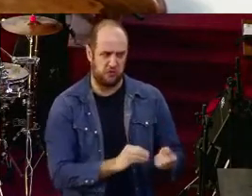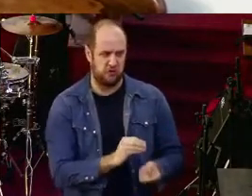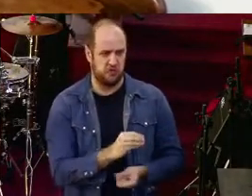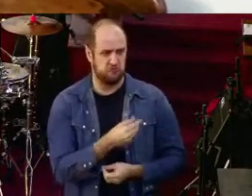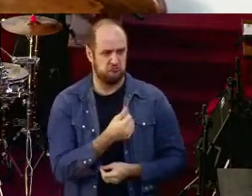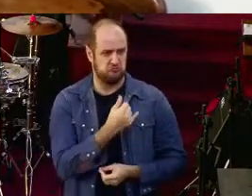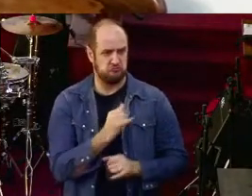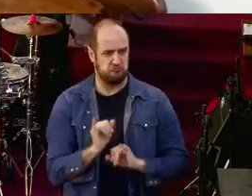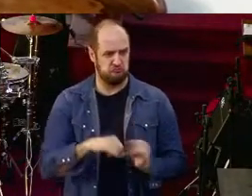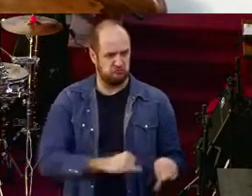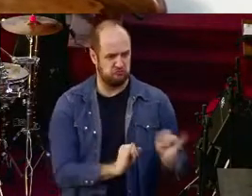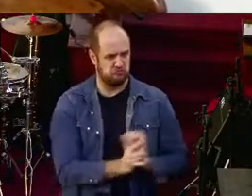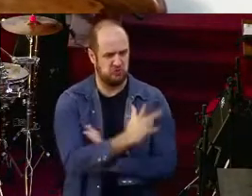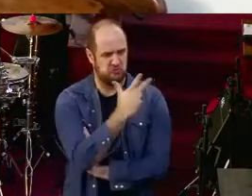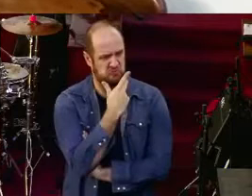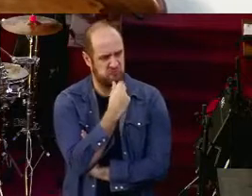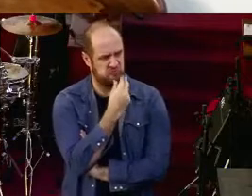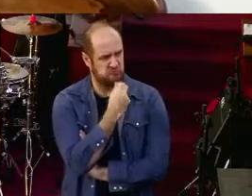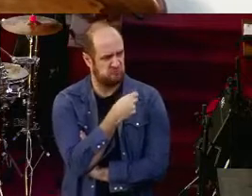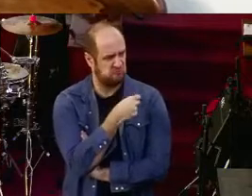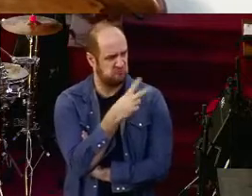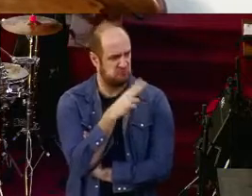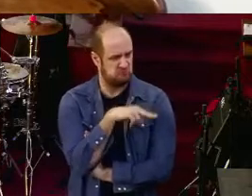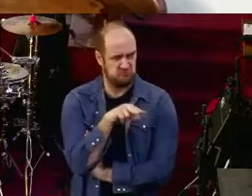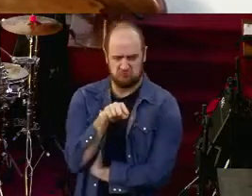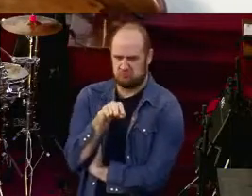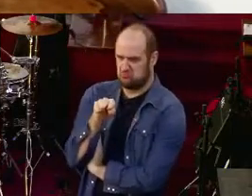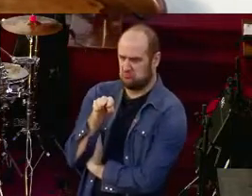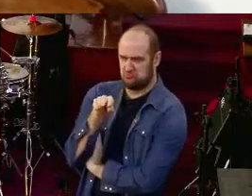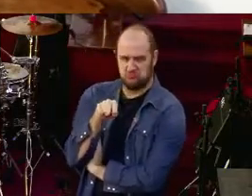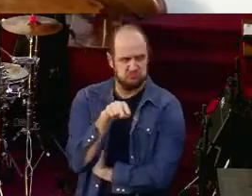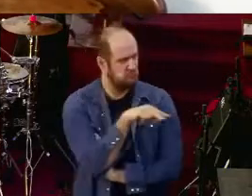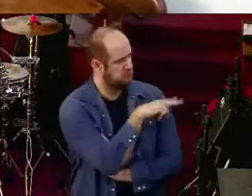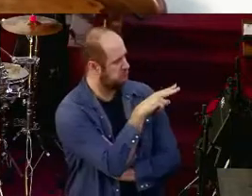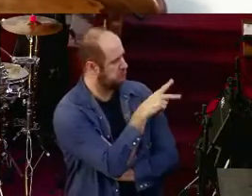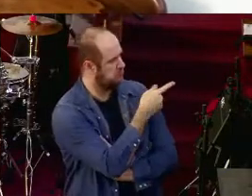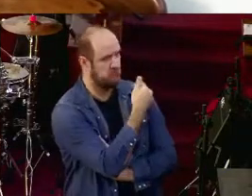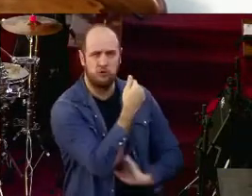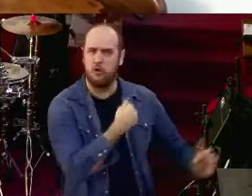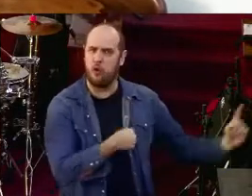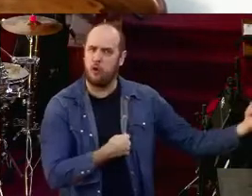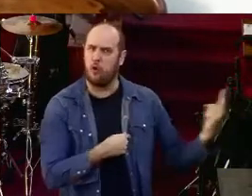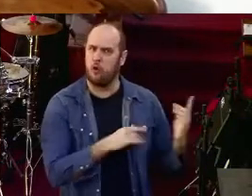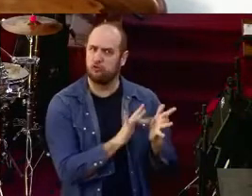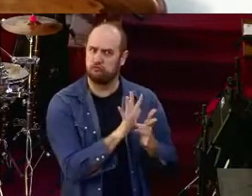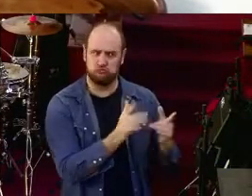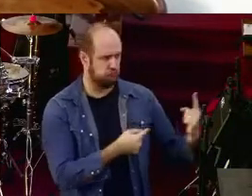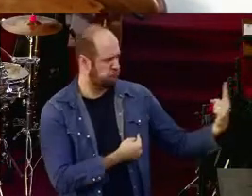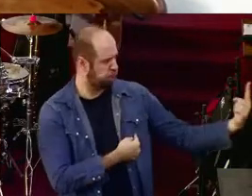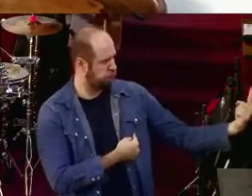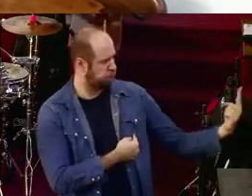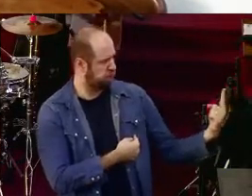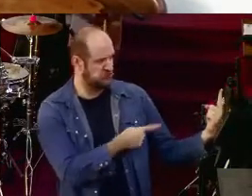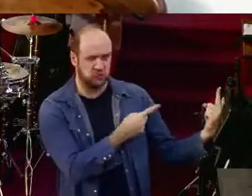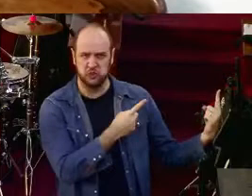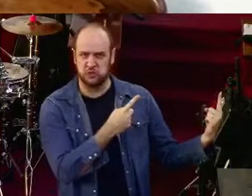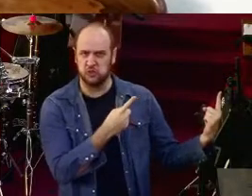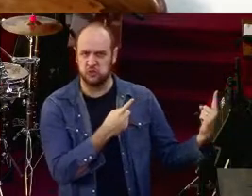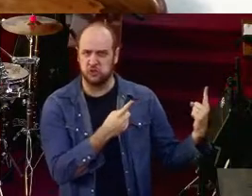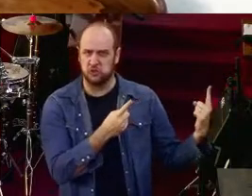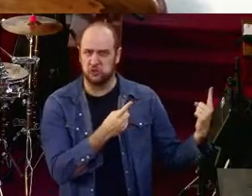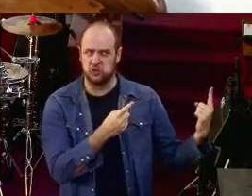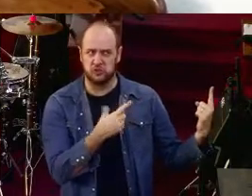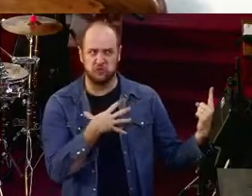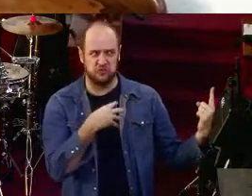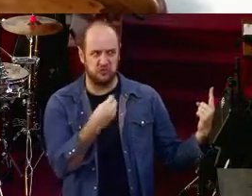olhando. De repente, eles olham alguém chegando, é Jesus, o filho de José, o filho de Maria. Eles dizem: mas espera